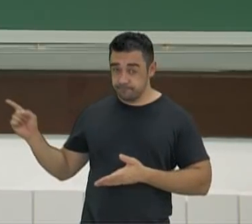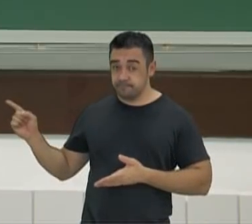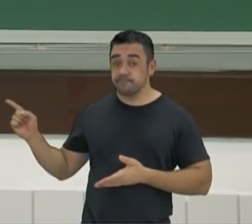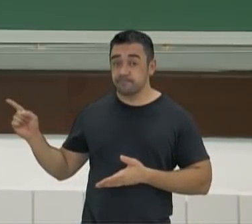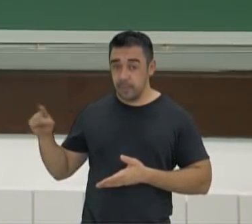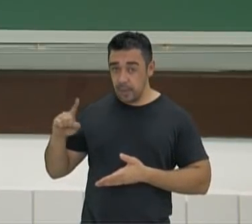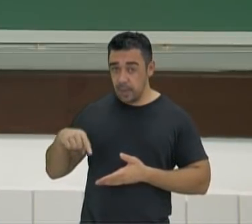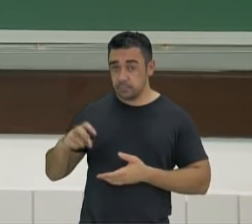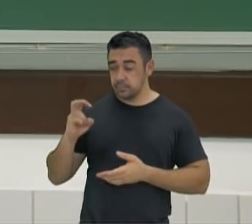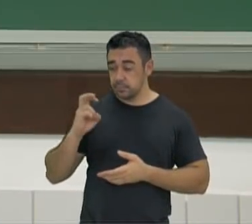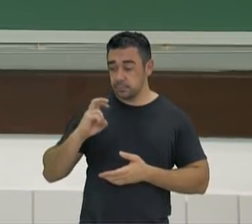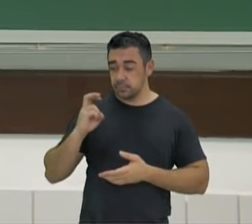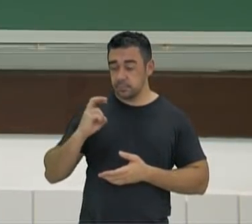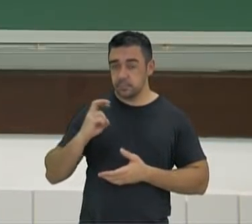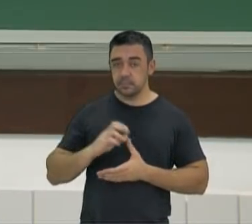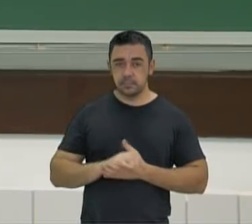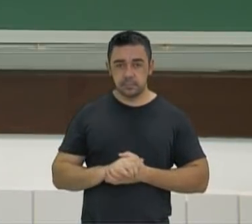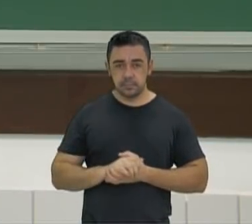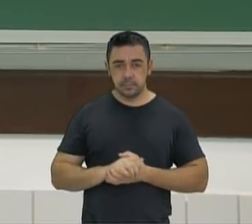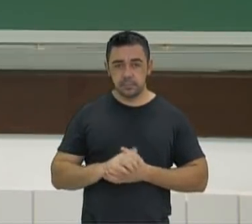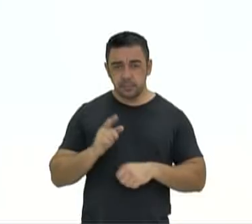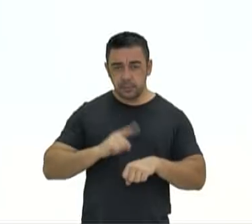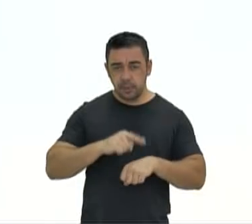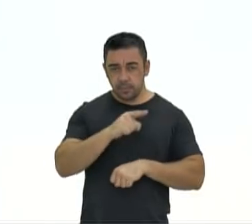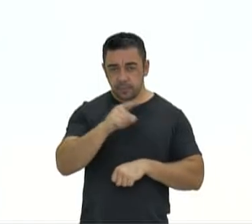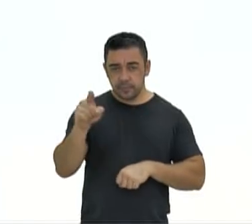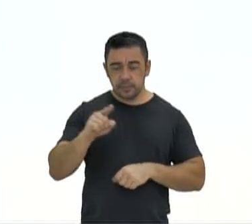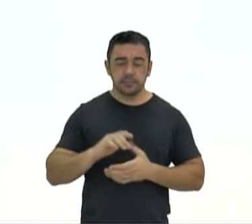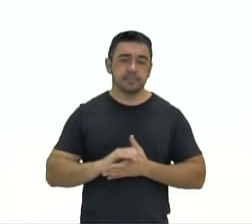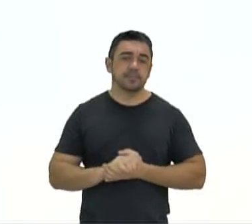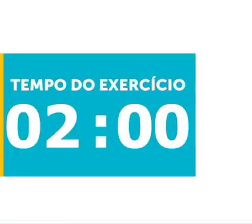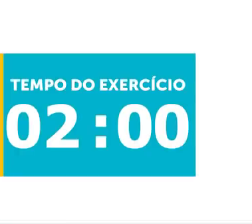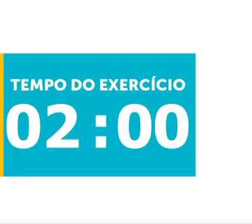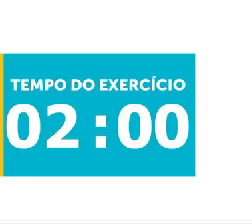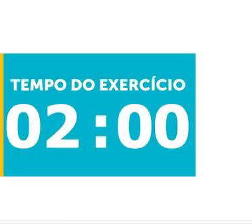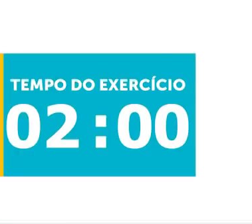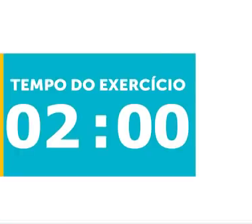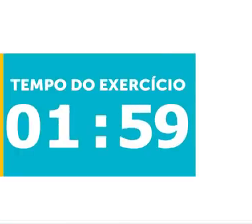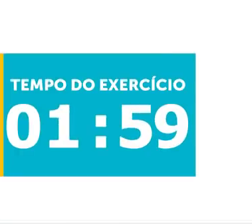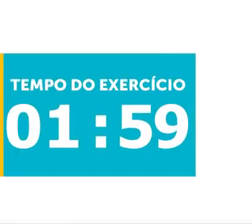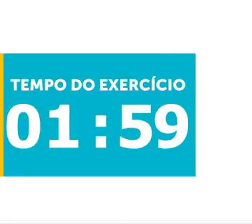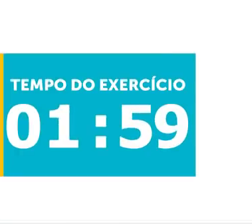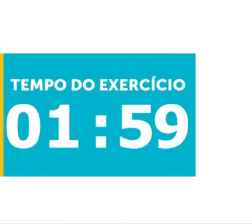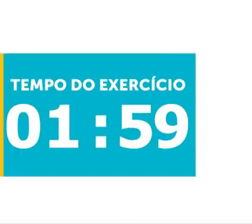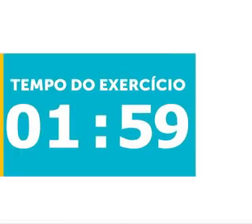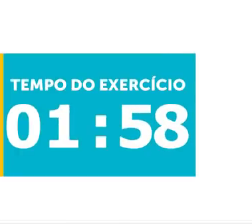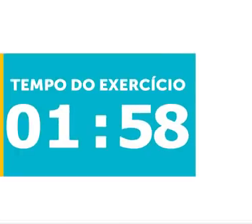É um prisma pentagonal. Tempo para vocês.